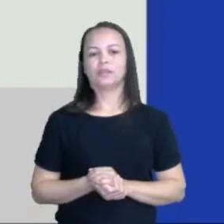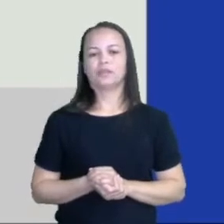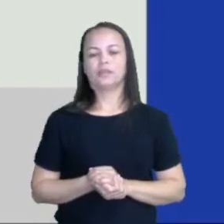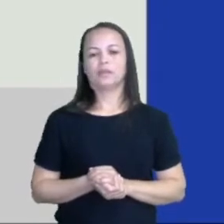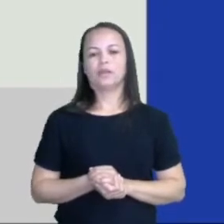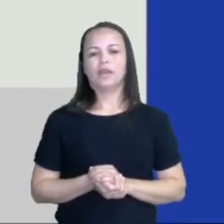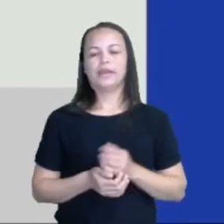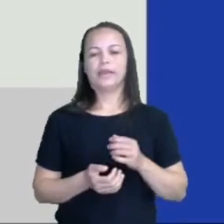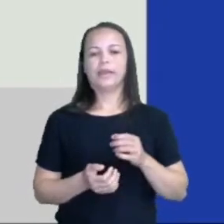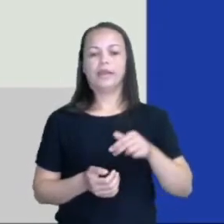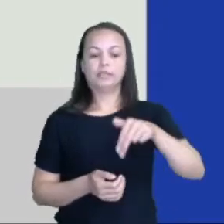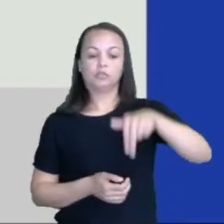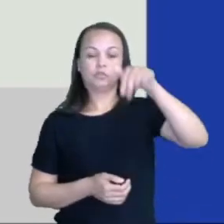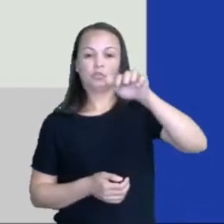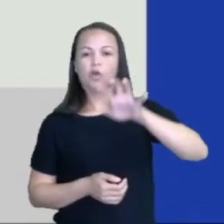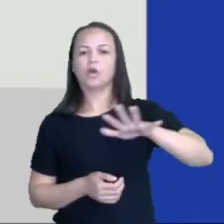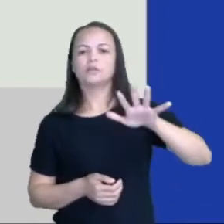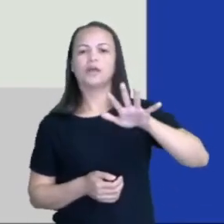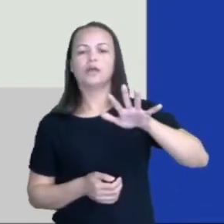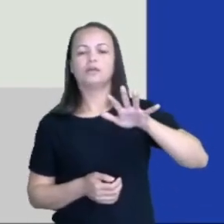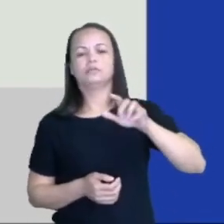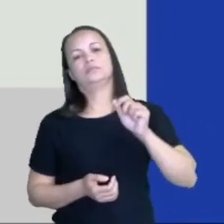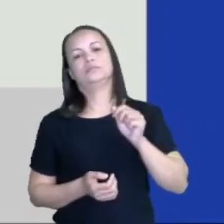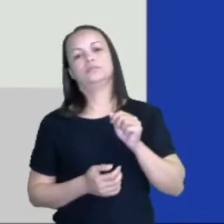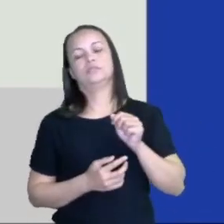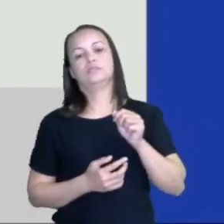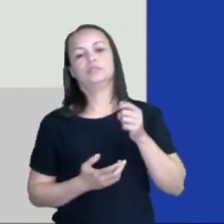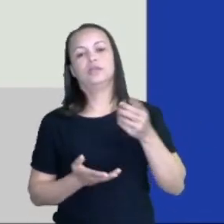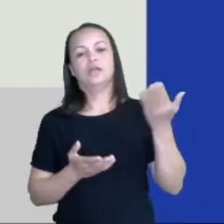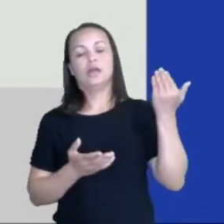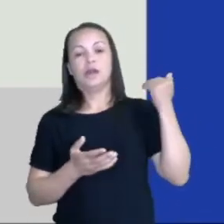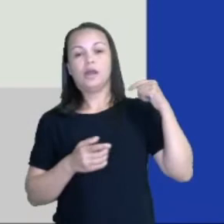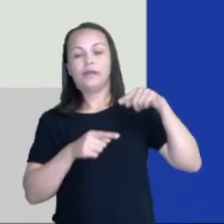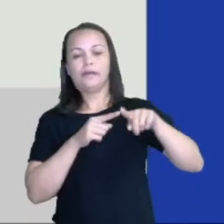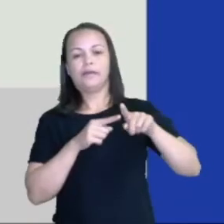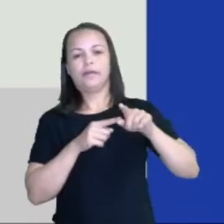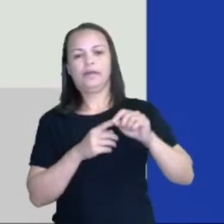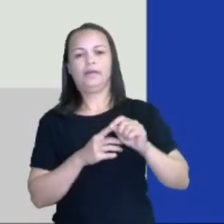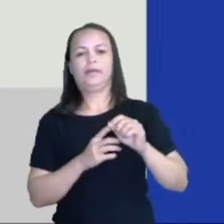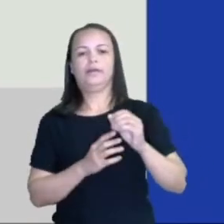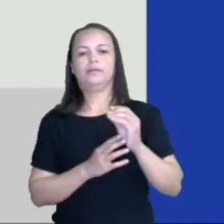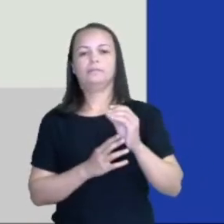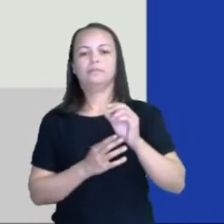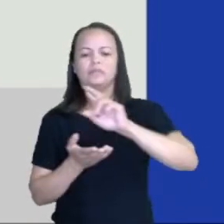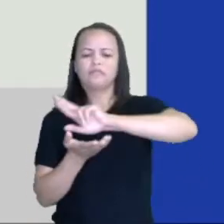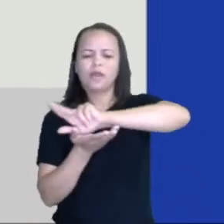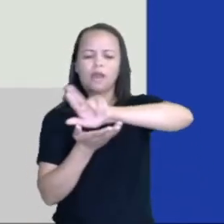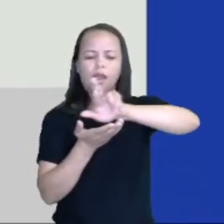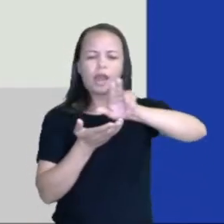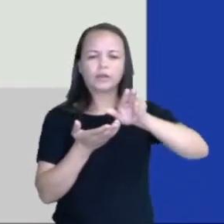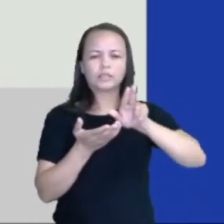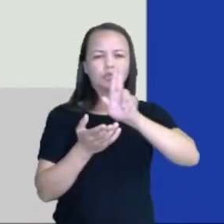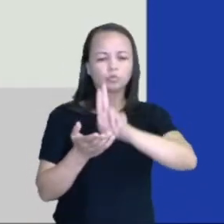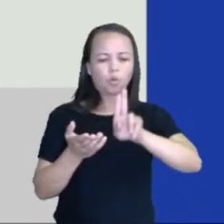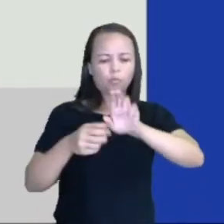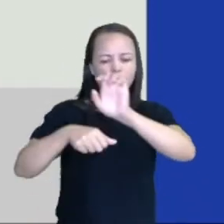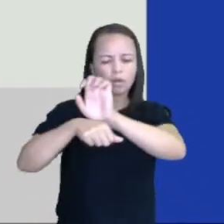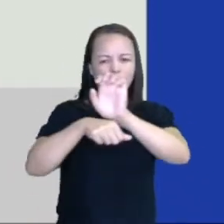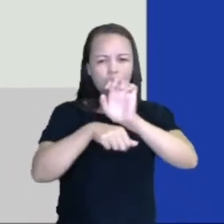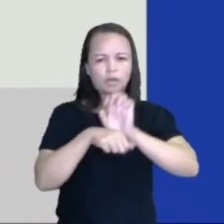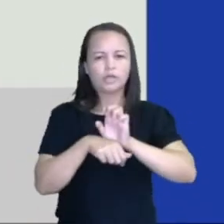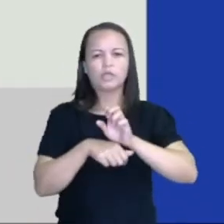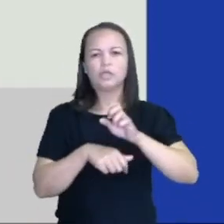Interior do Nordeste, pão aguado. Ceará, carioquinha. Rio Grande do Sul,